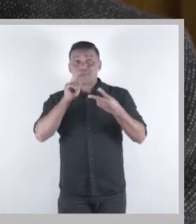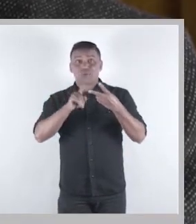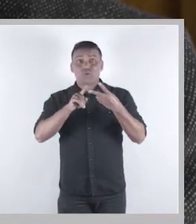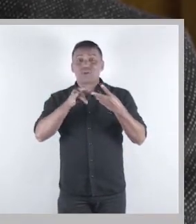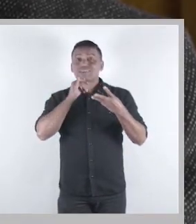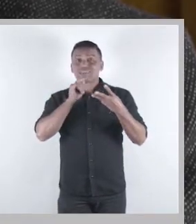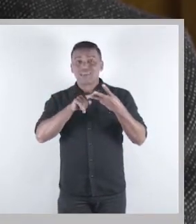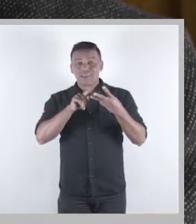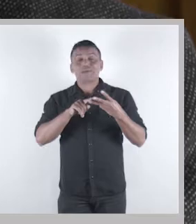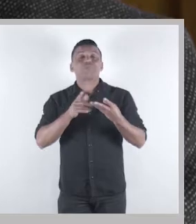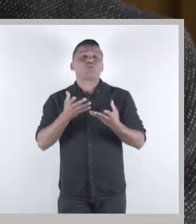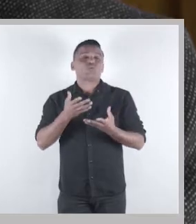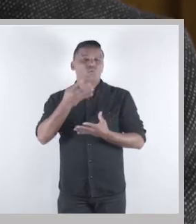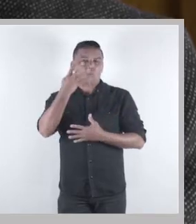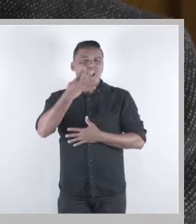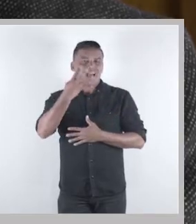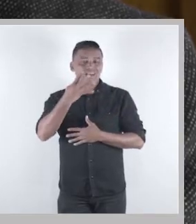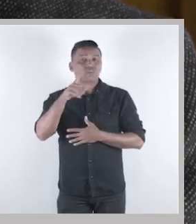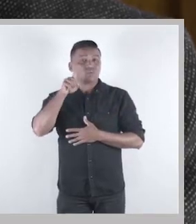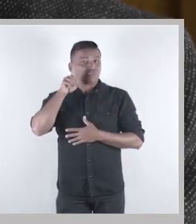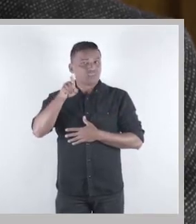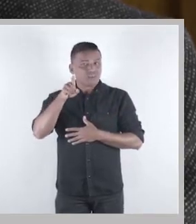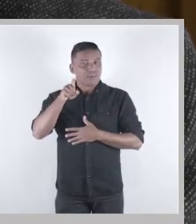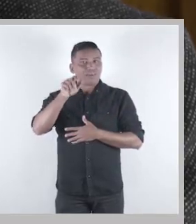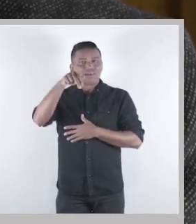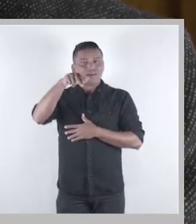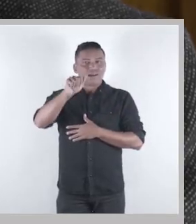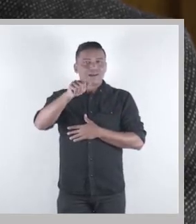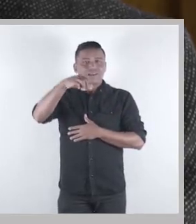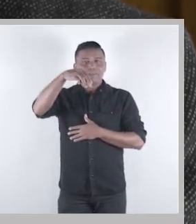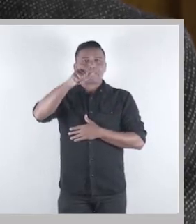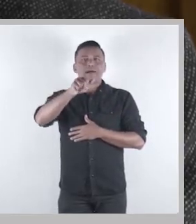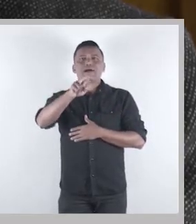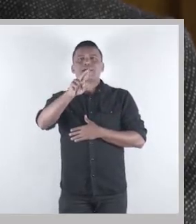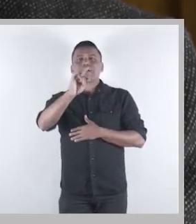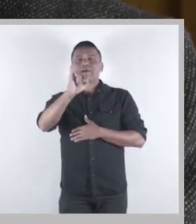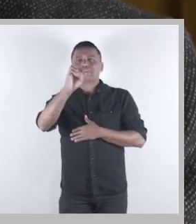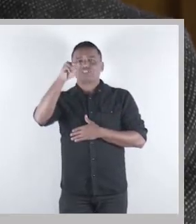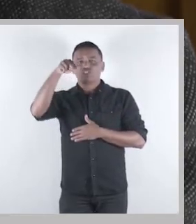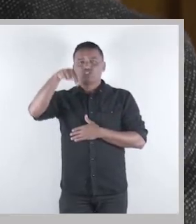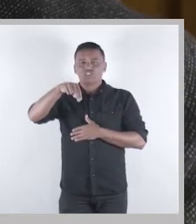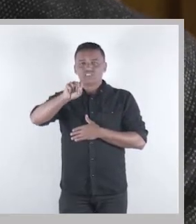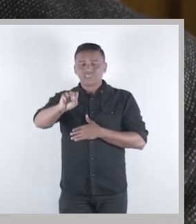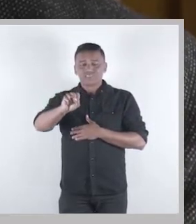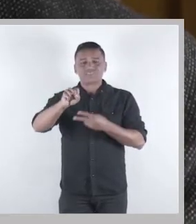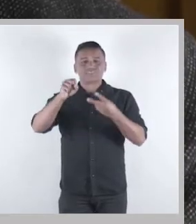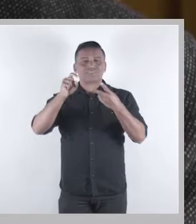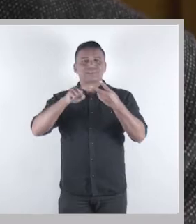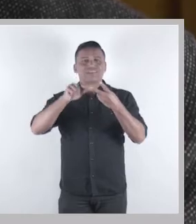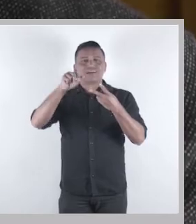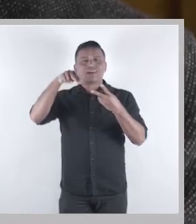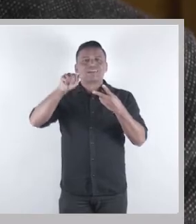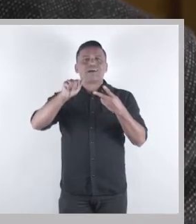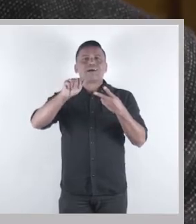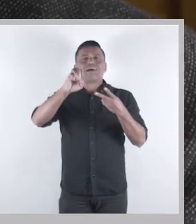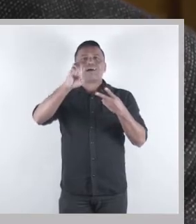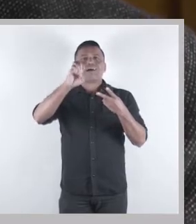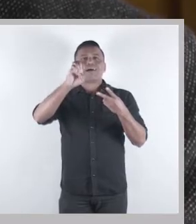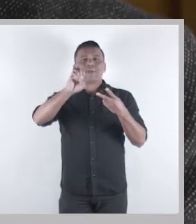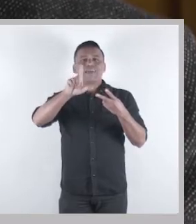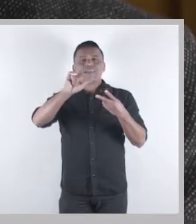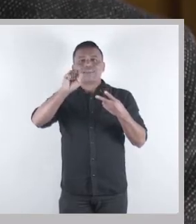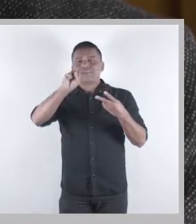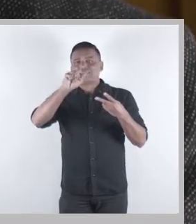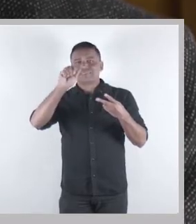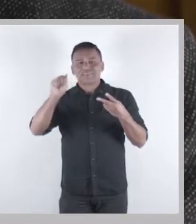a Ana Martins anelisa o próprio Edmilson o Ricardo Aleixo que são nomes da